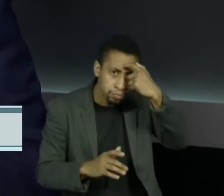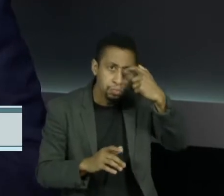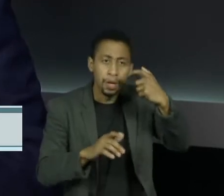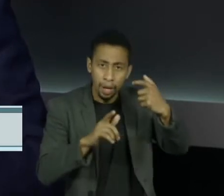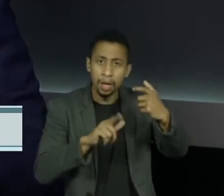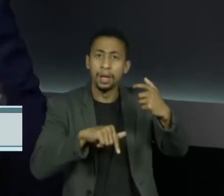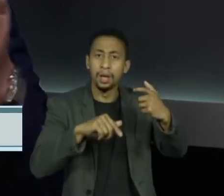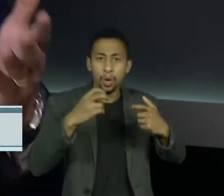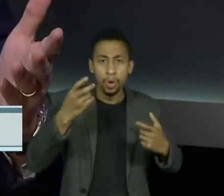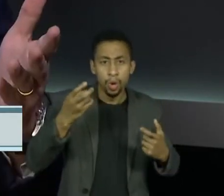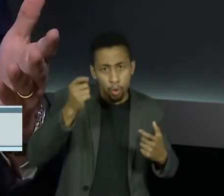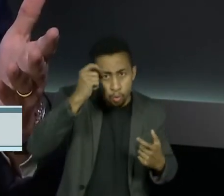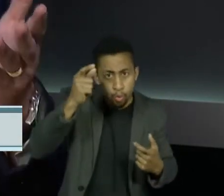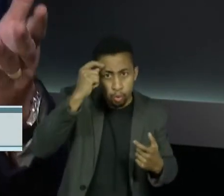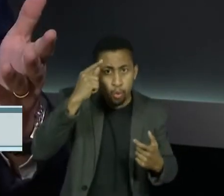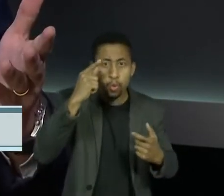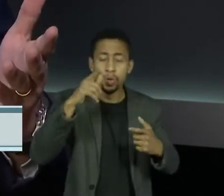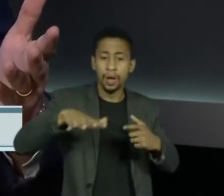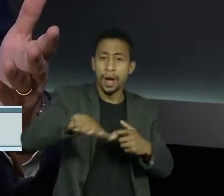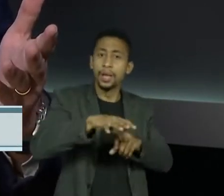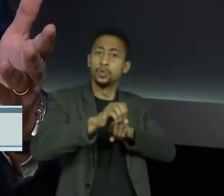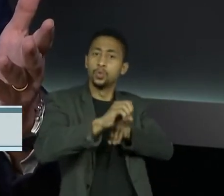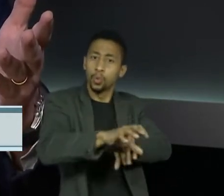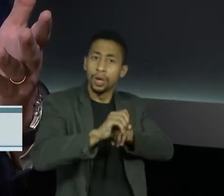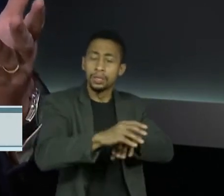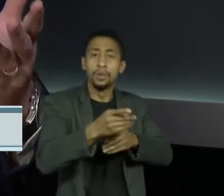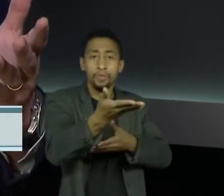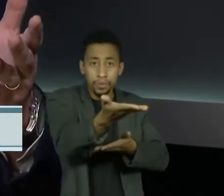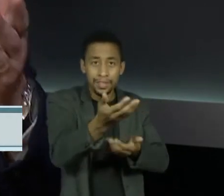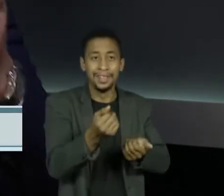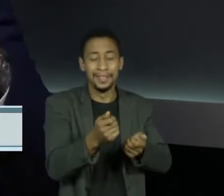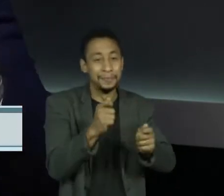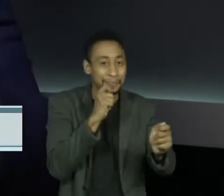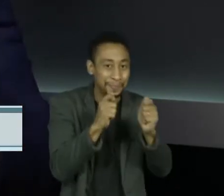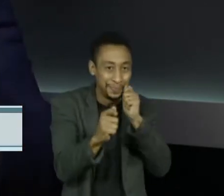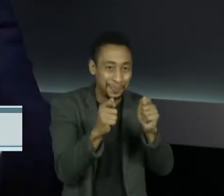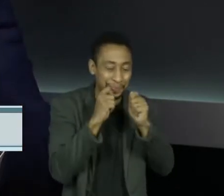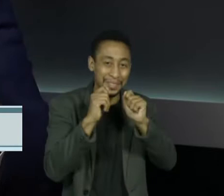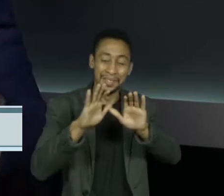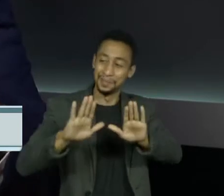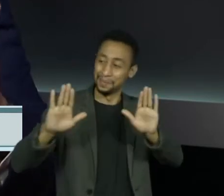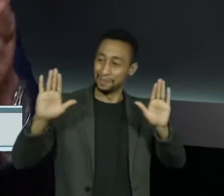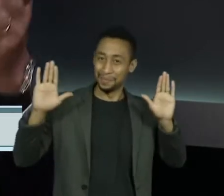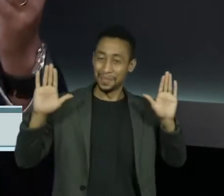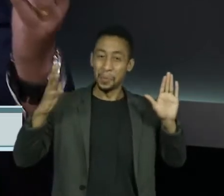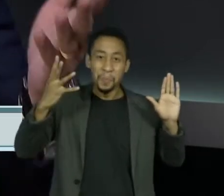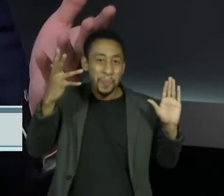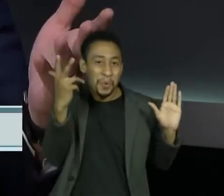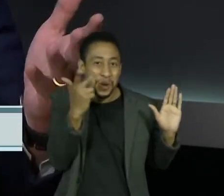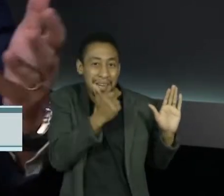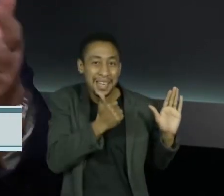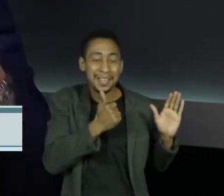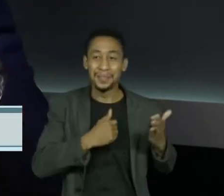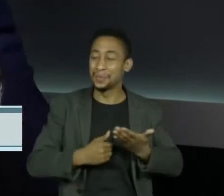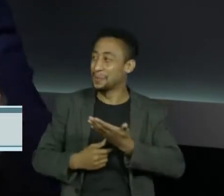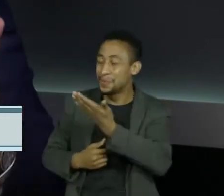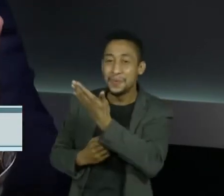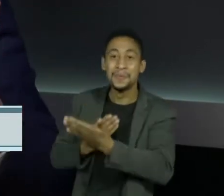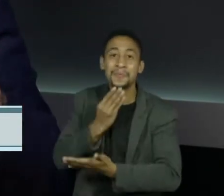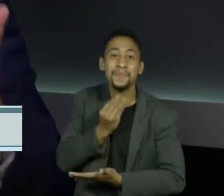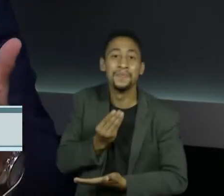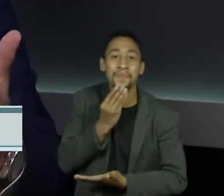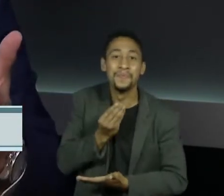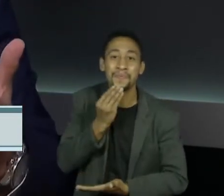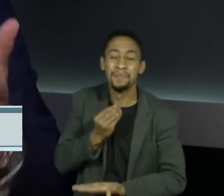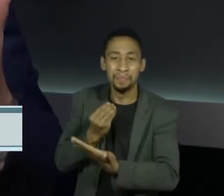pela educação. O senhor aí no cenário bonito que está nos atendendo aí na entrevista, tem atrás Machado de Assis, Malcolm X,